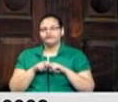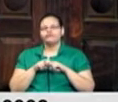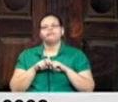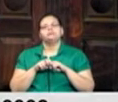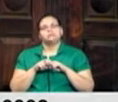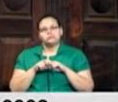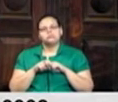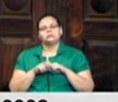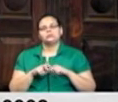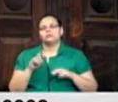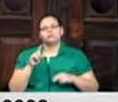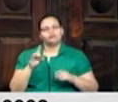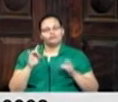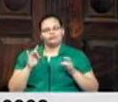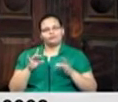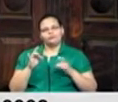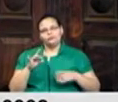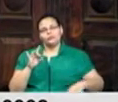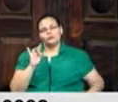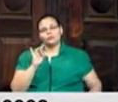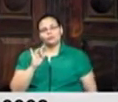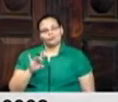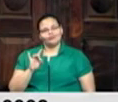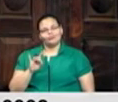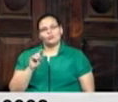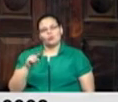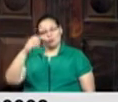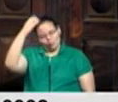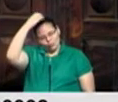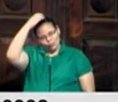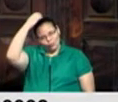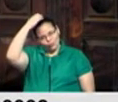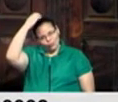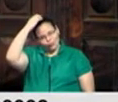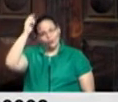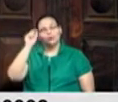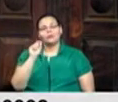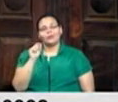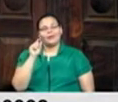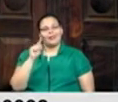e exclusiva culpa dos